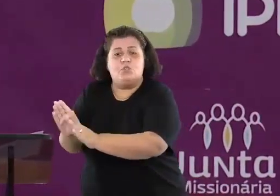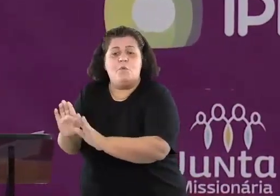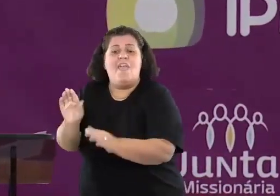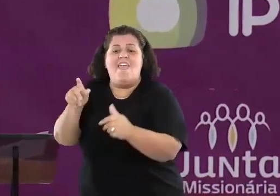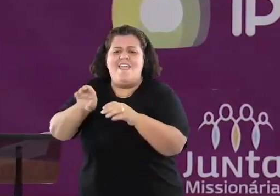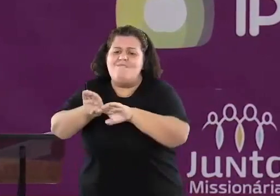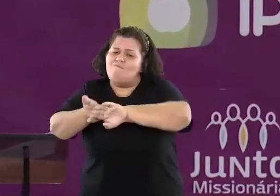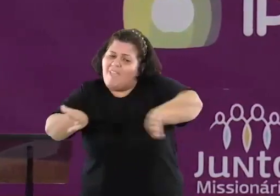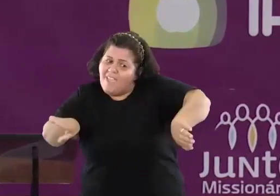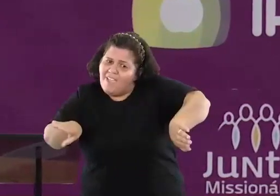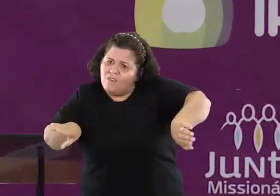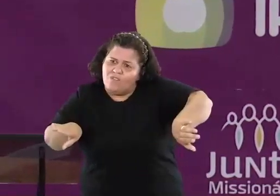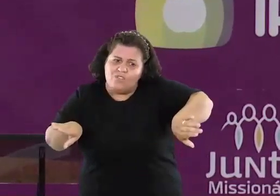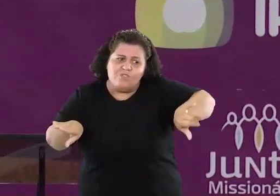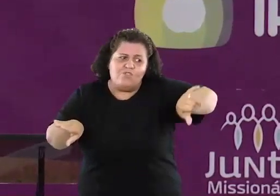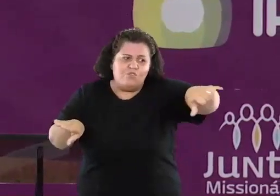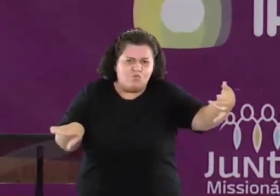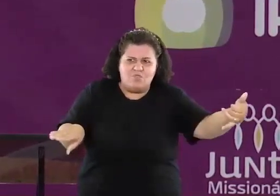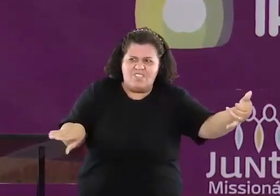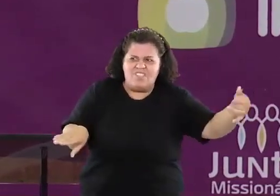Judas Iscariotes,